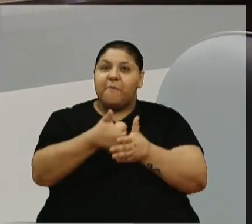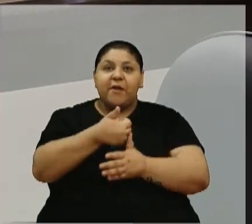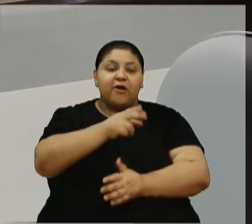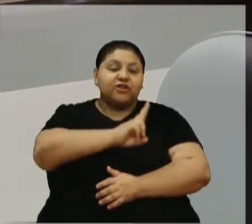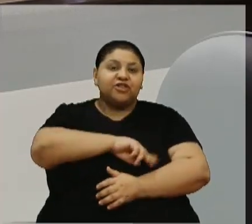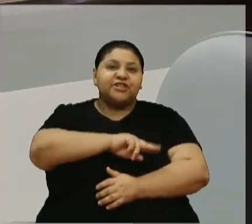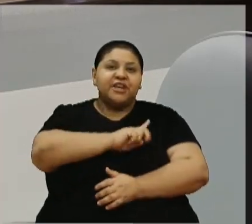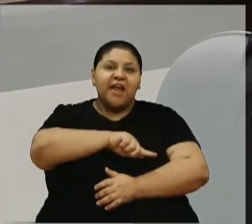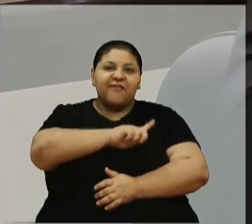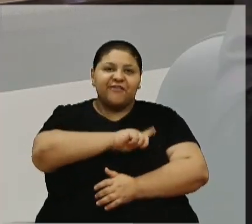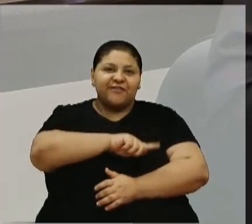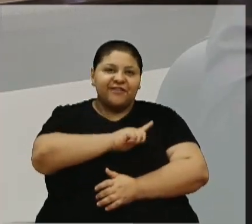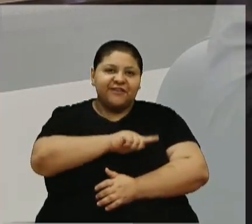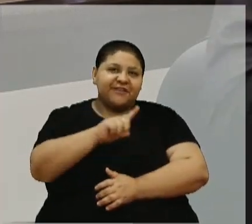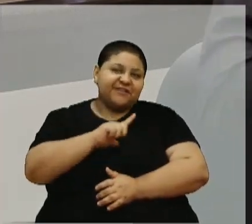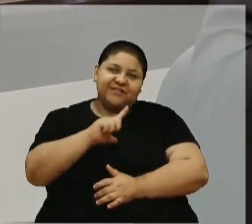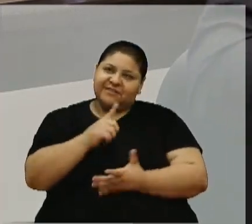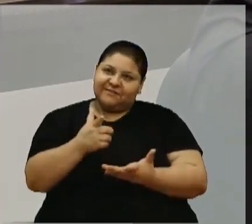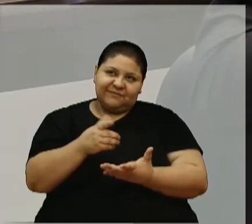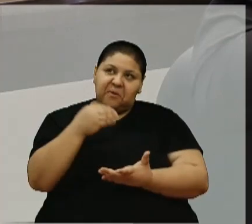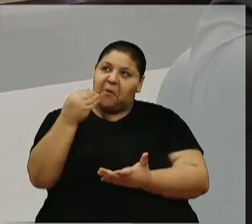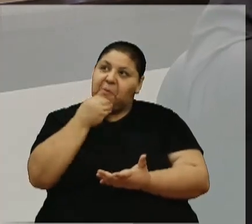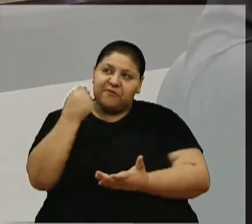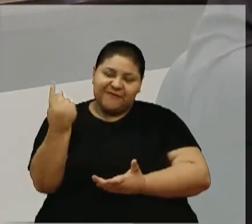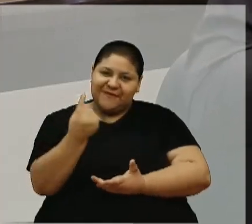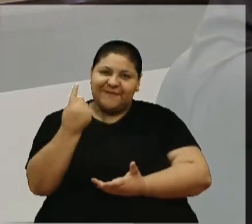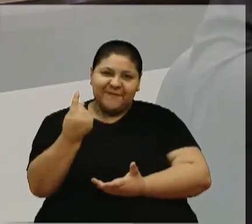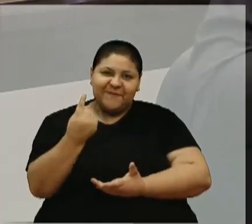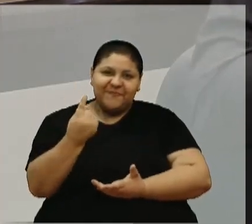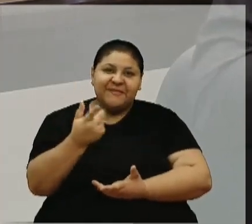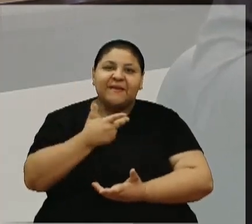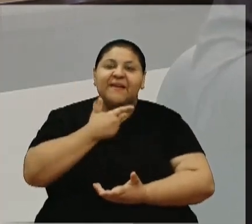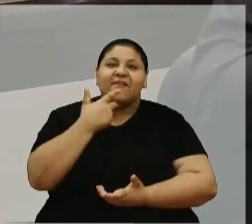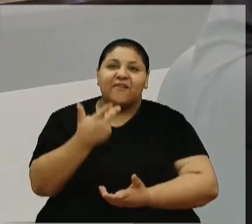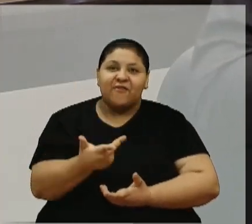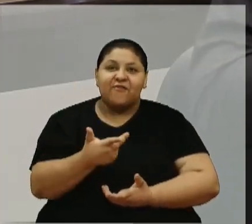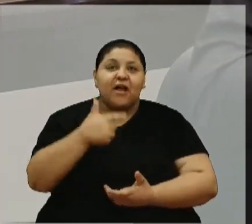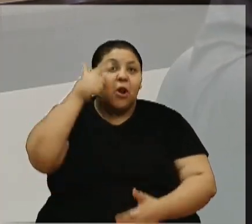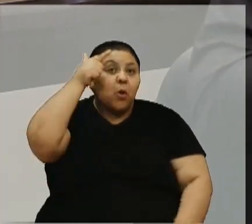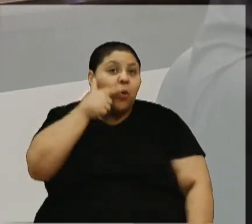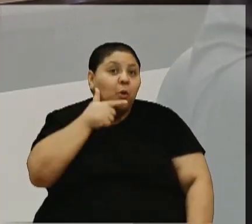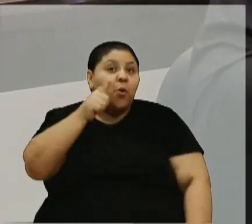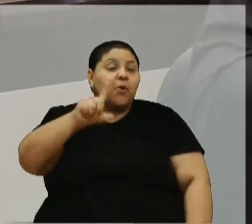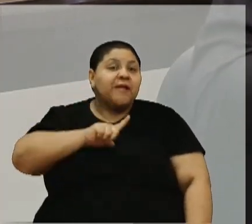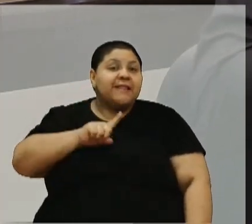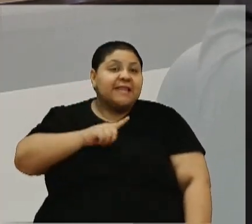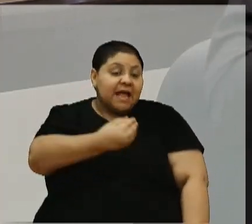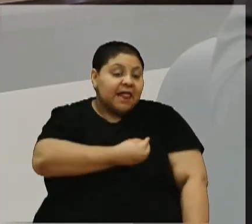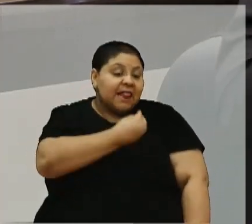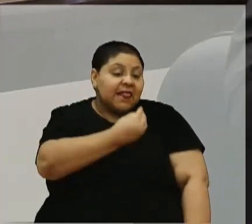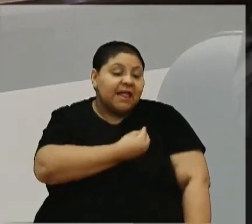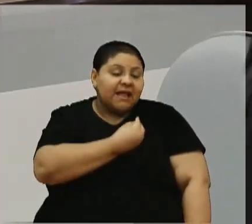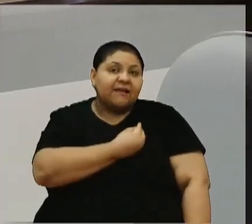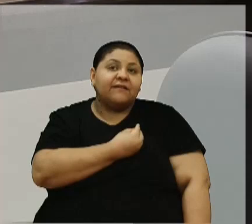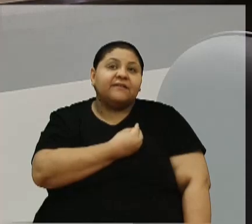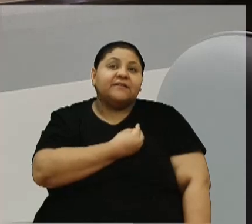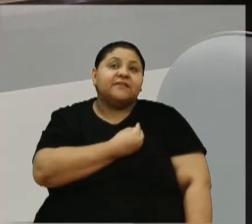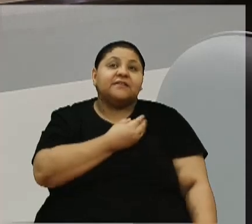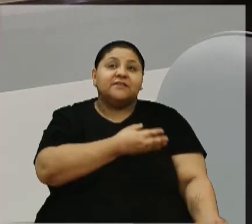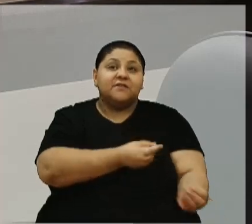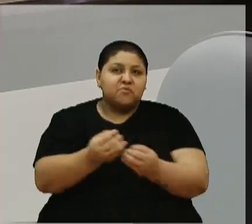né? Mas eu sempre comento aqui também com o Lucas, a gente tem na vida